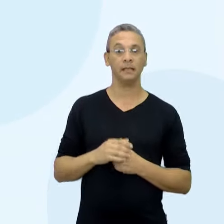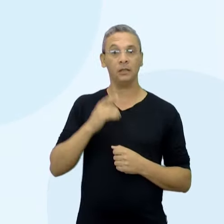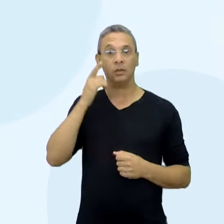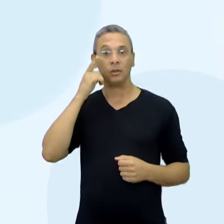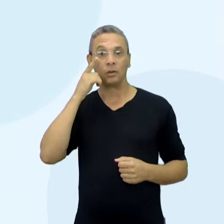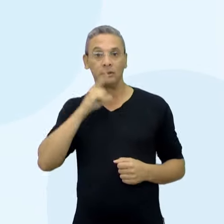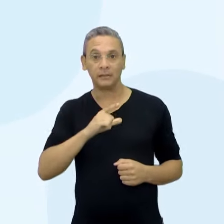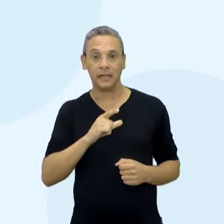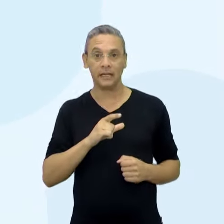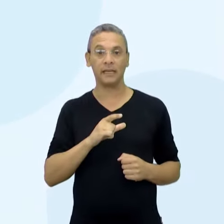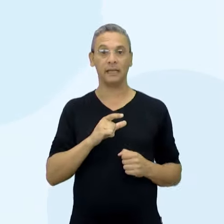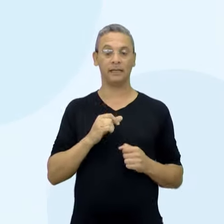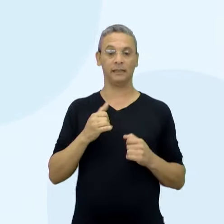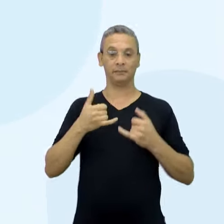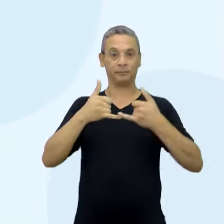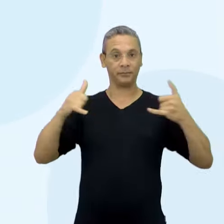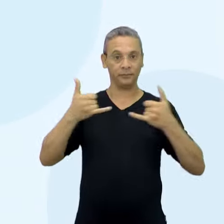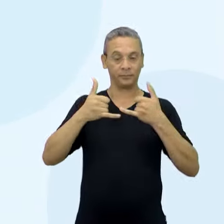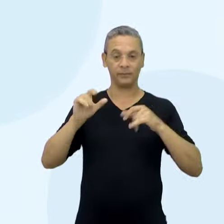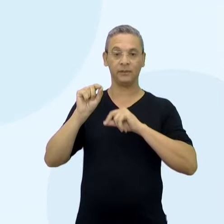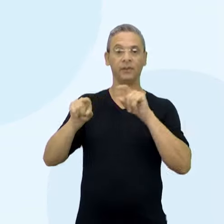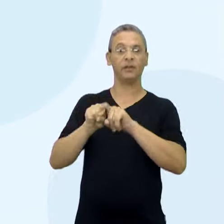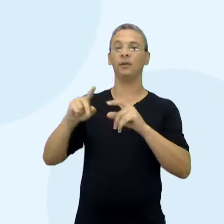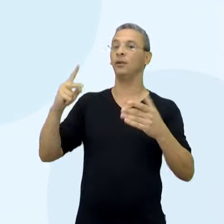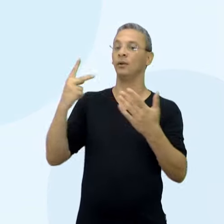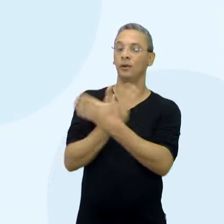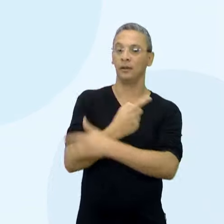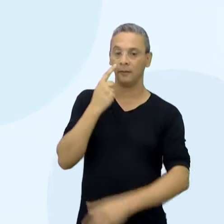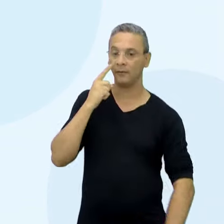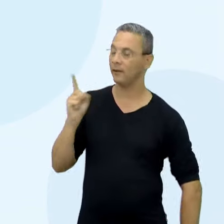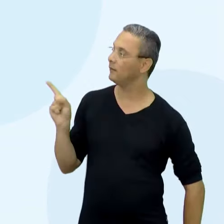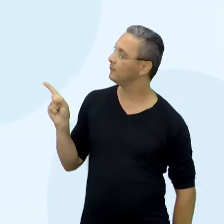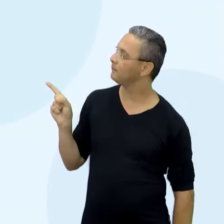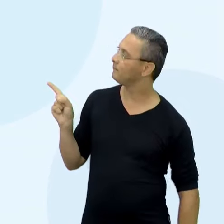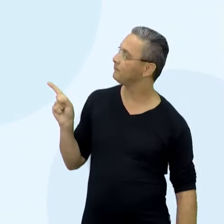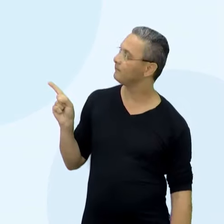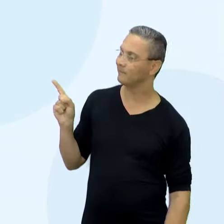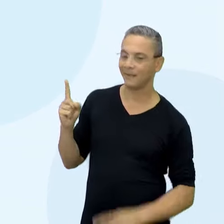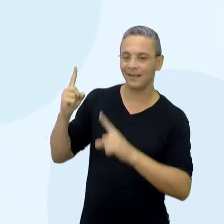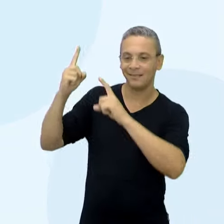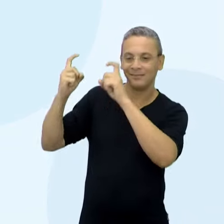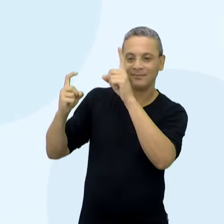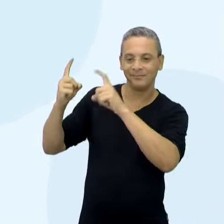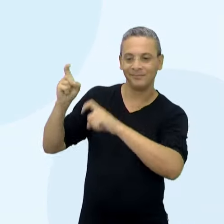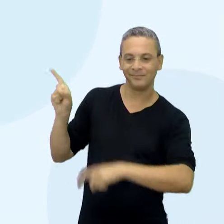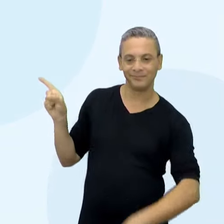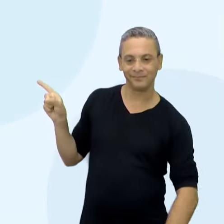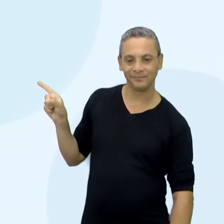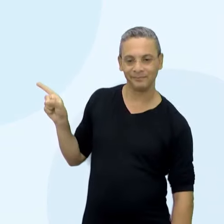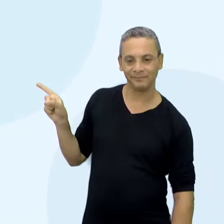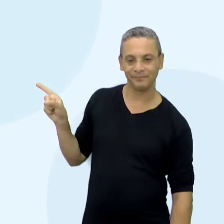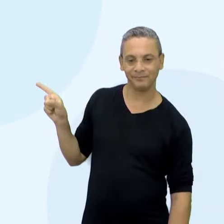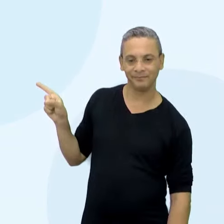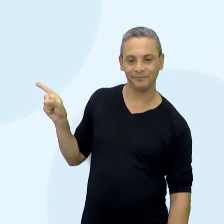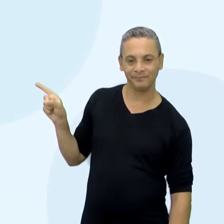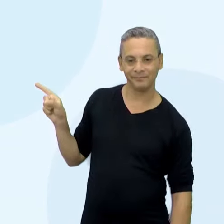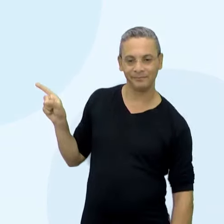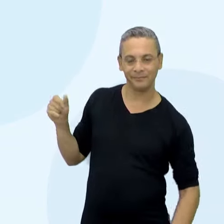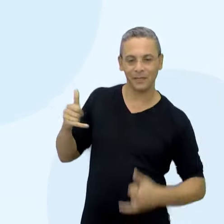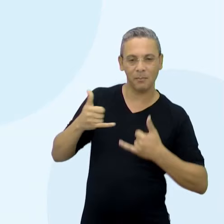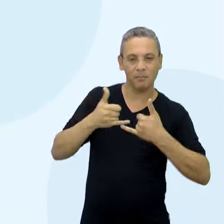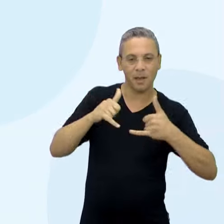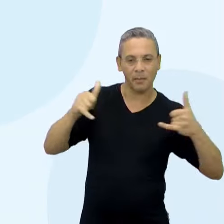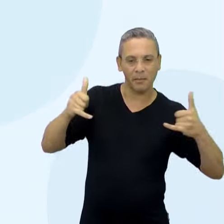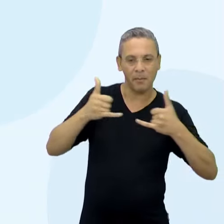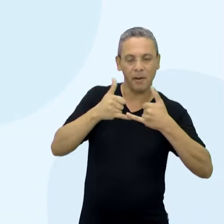chegar uma carga específica, o que vai acontecer? Aí tem uma animação aí, ó. As cargas elétricas elas vão se acumulando numa